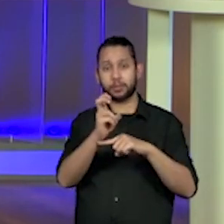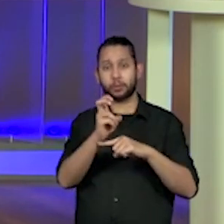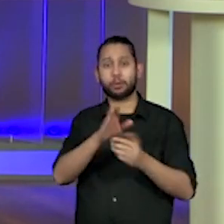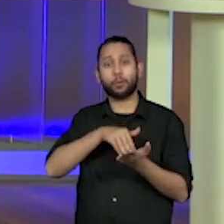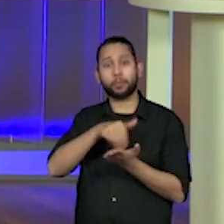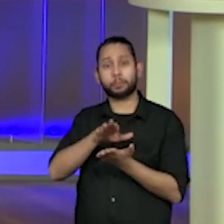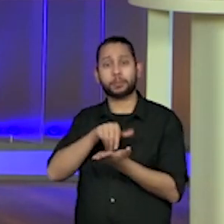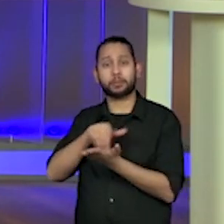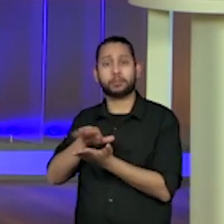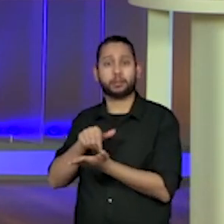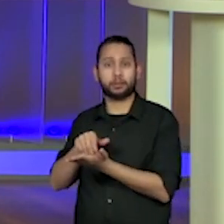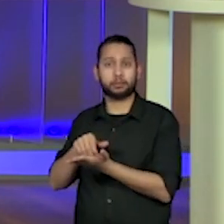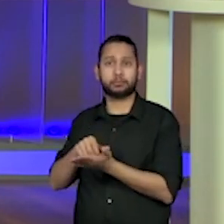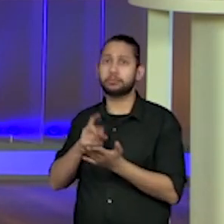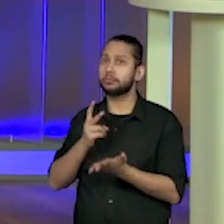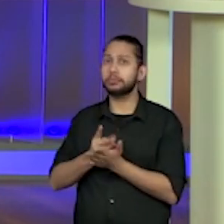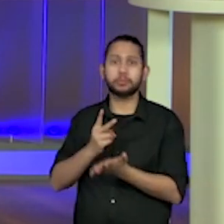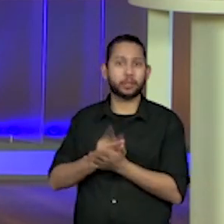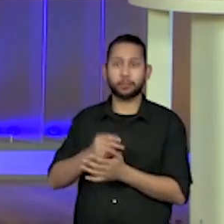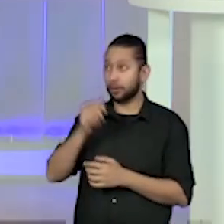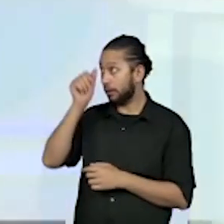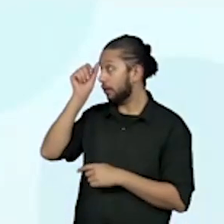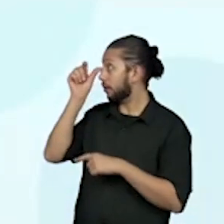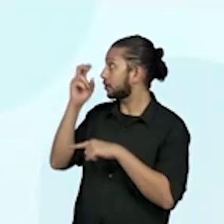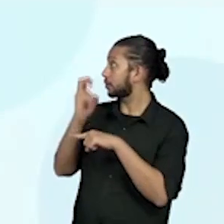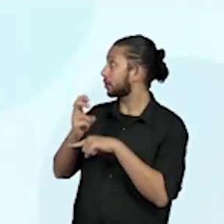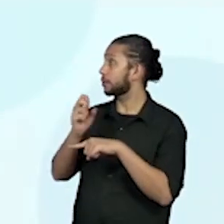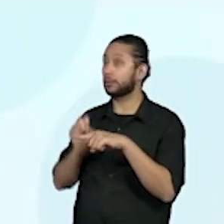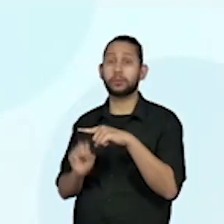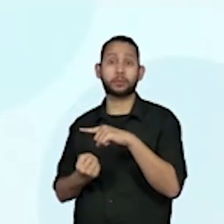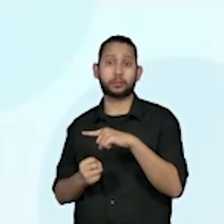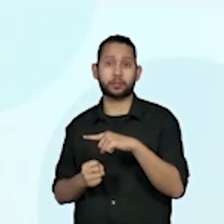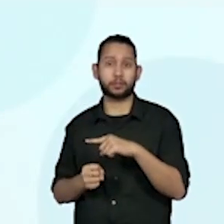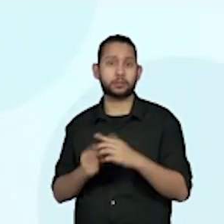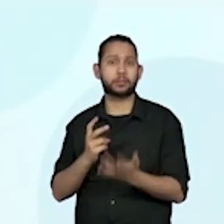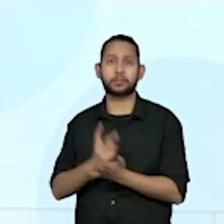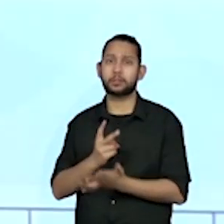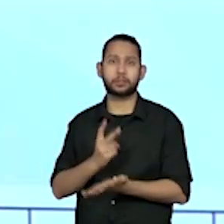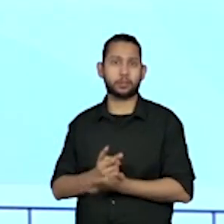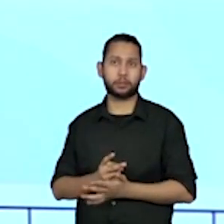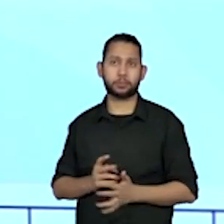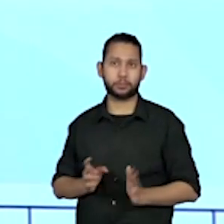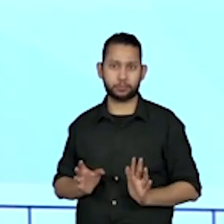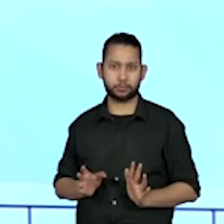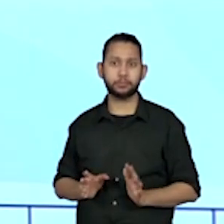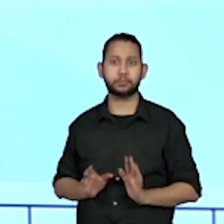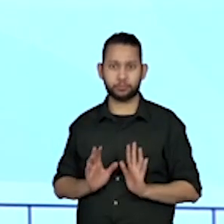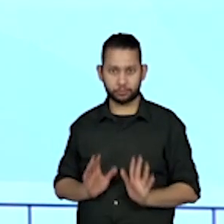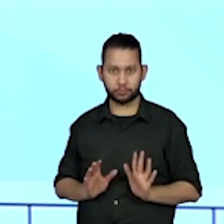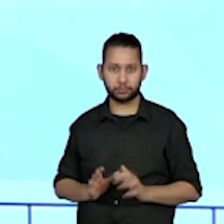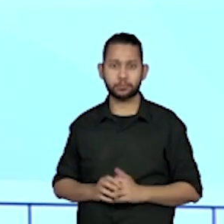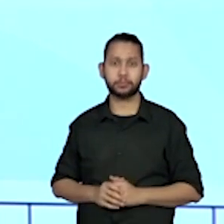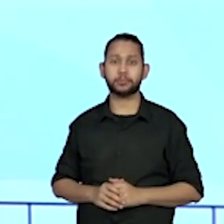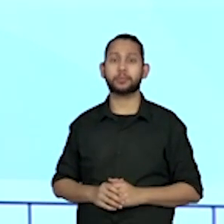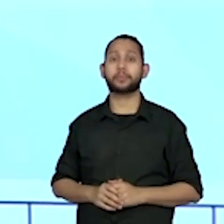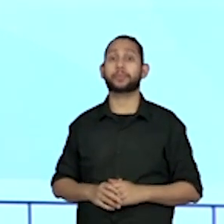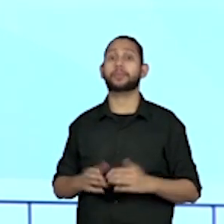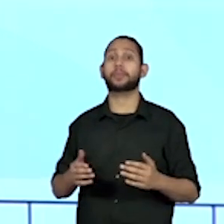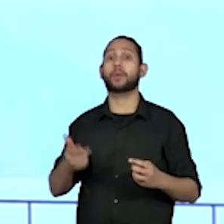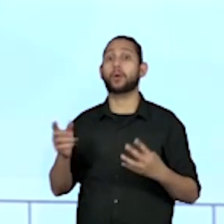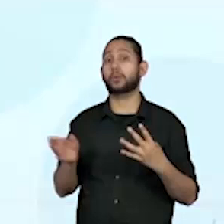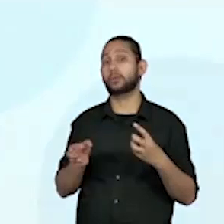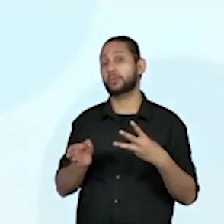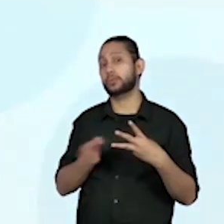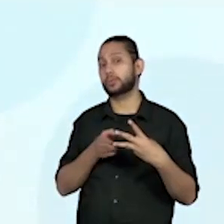né? Que é aqui, ó, 5/8. Então, é a parte da frente ou é a parte de cima, tá? Então, vamos para a nossa